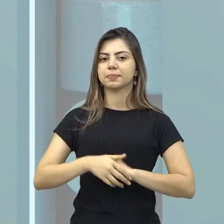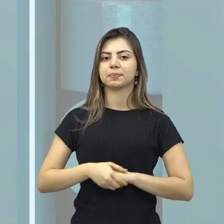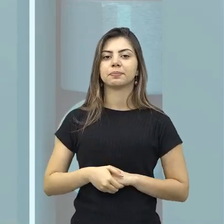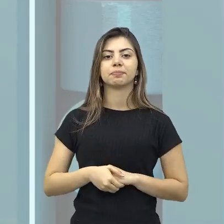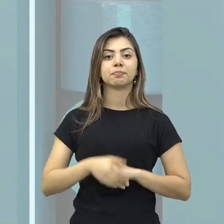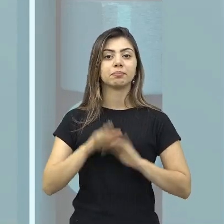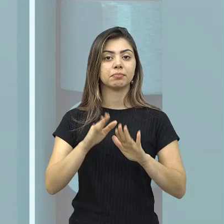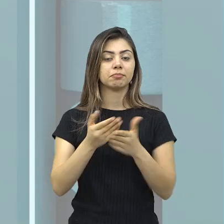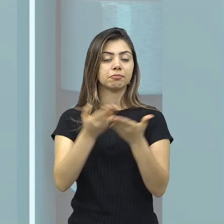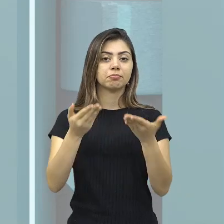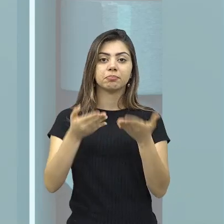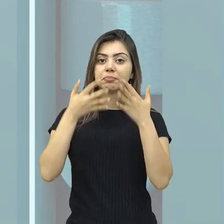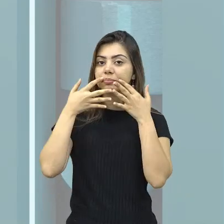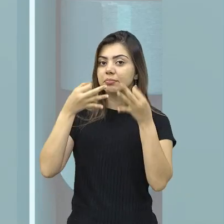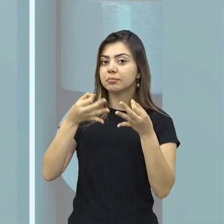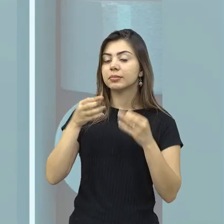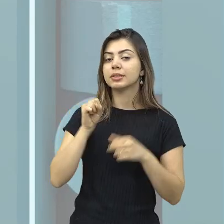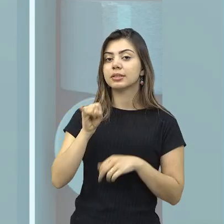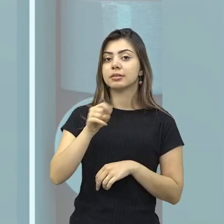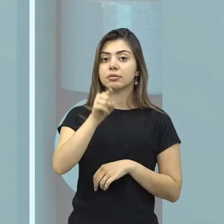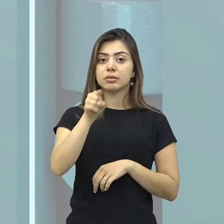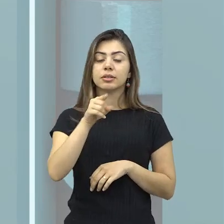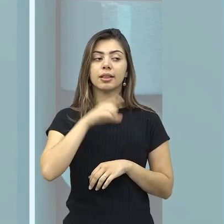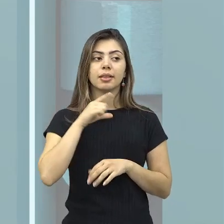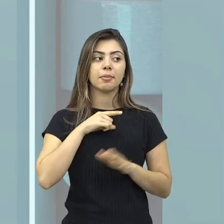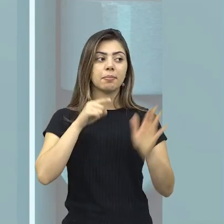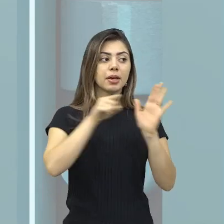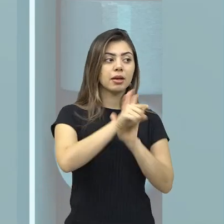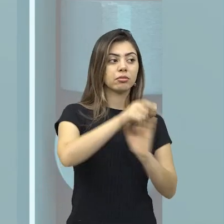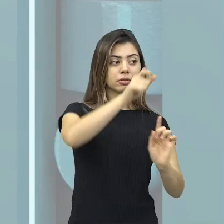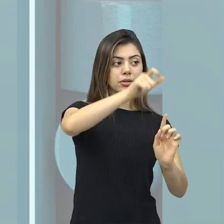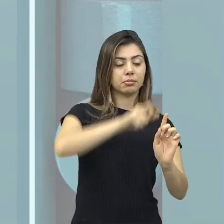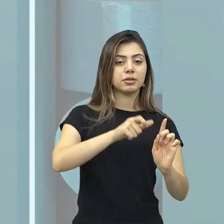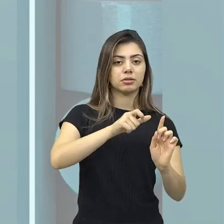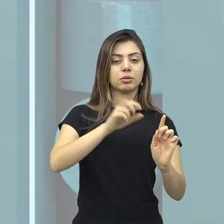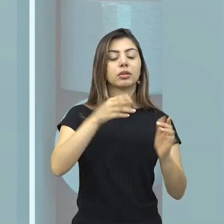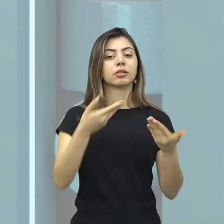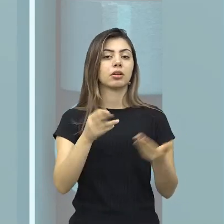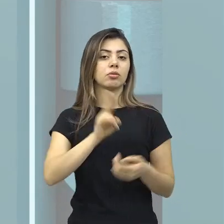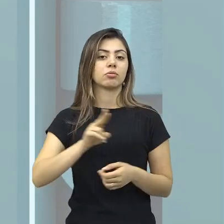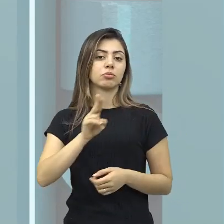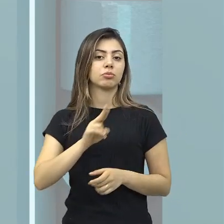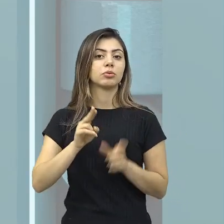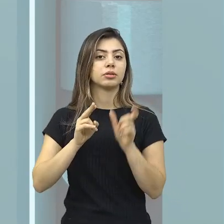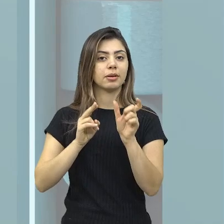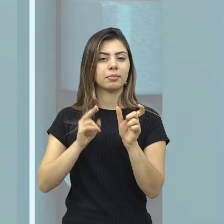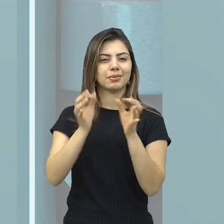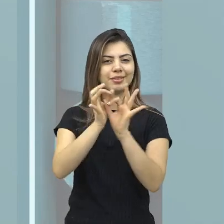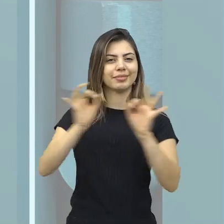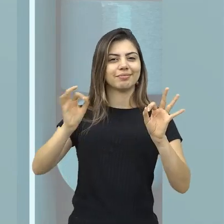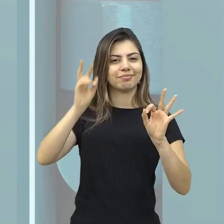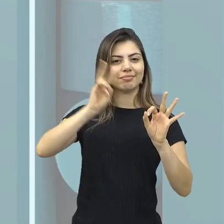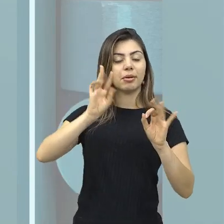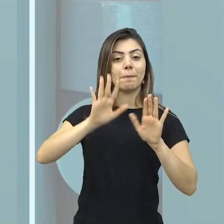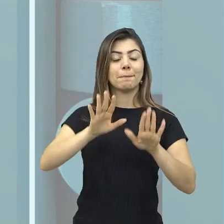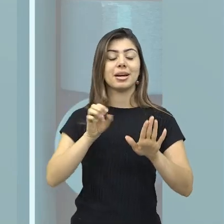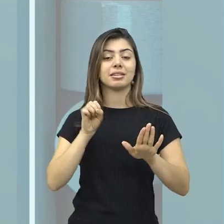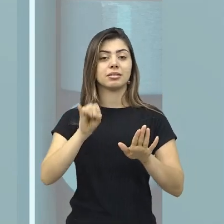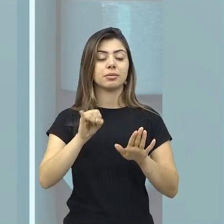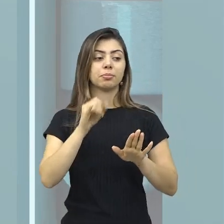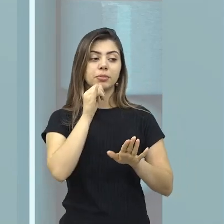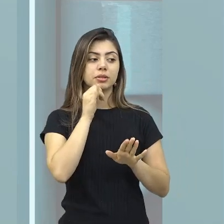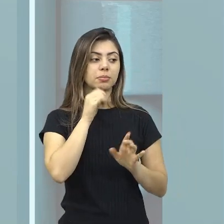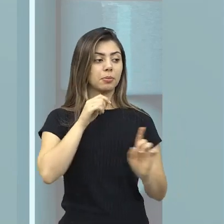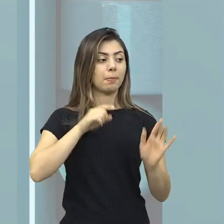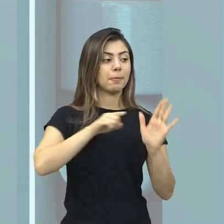só cuidado. Se você está perguntando para o seu interlocutor, você vai utilizar where are you from? Se você está perguntando sobre